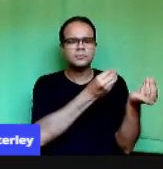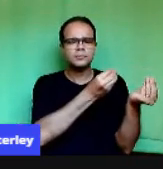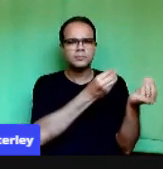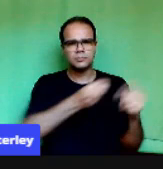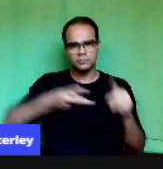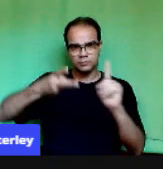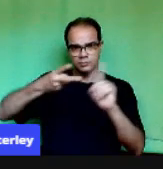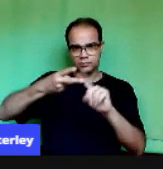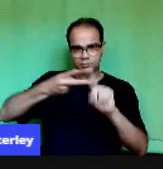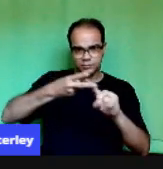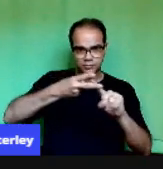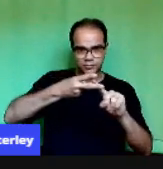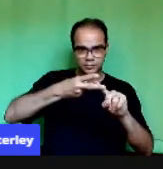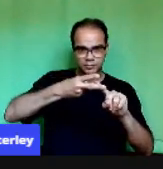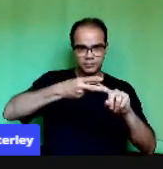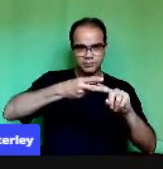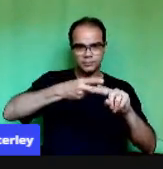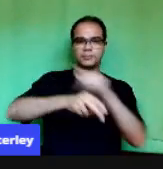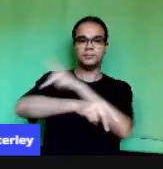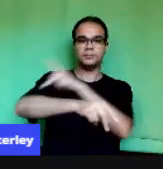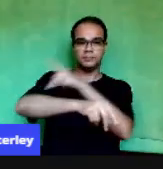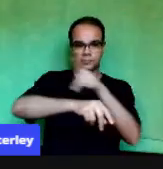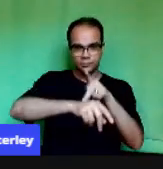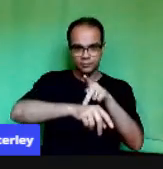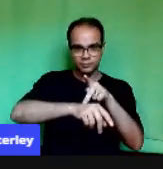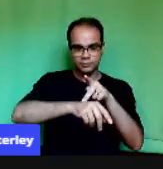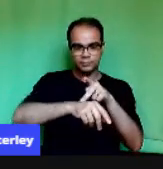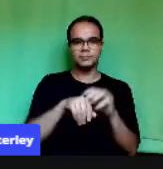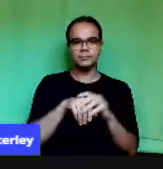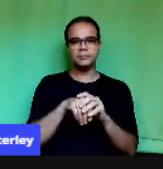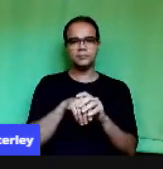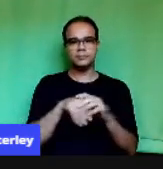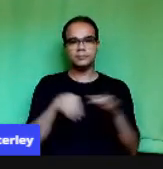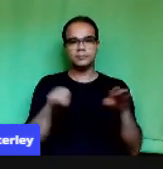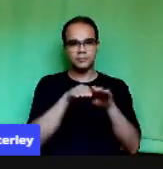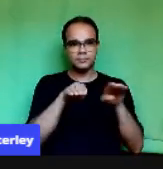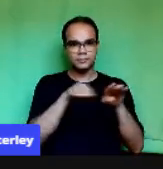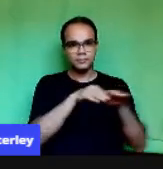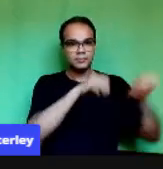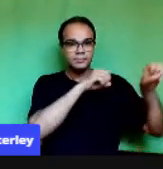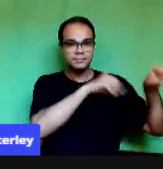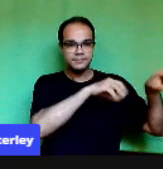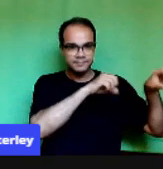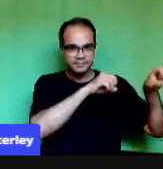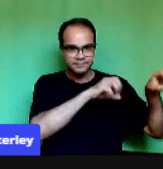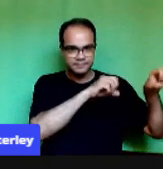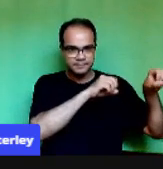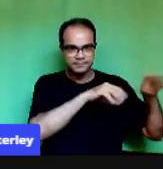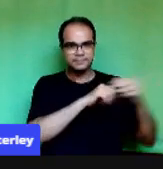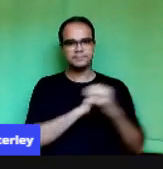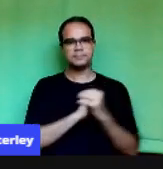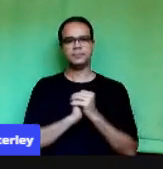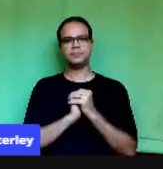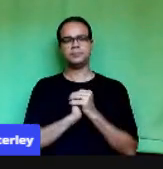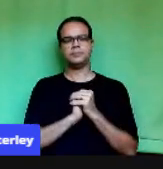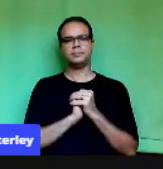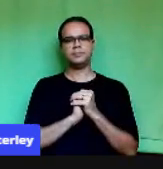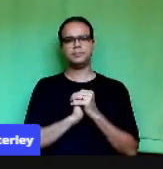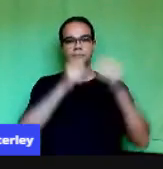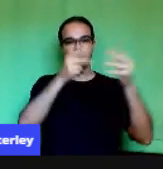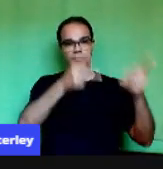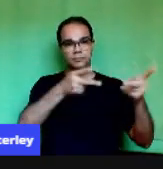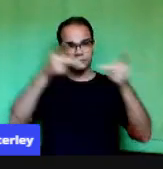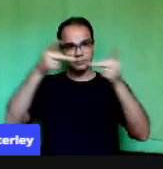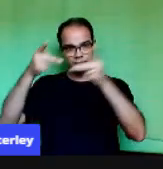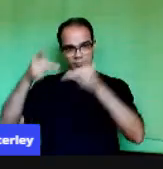trabalho pedagógico, e contextualizando as práticas educacionais. Assim, convidamos o nosso